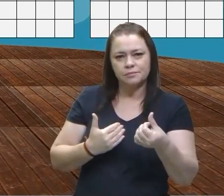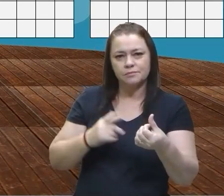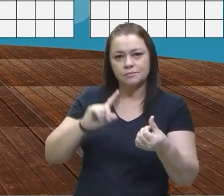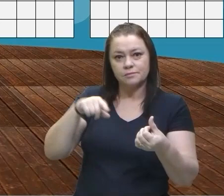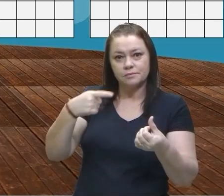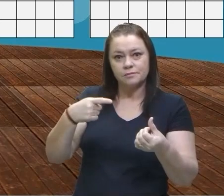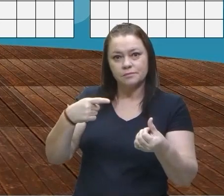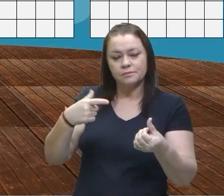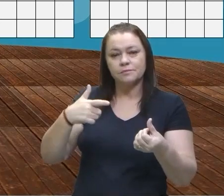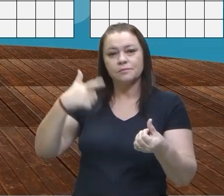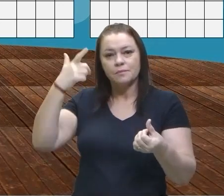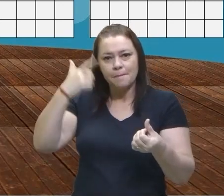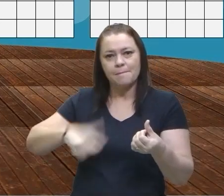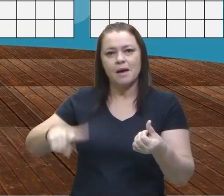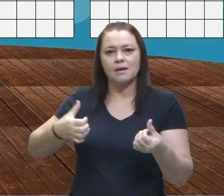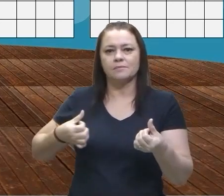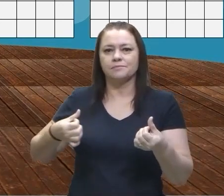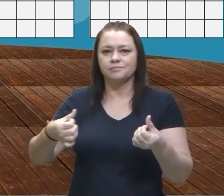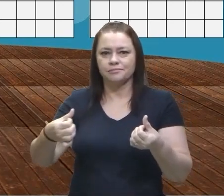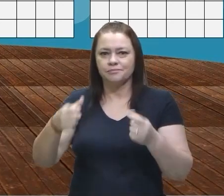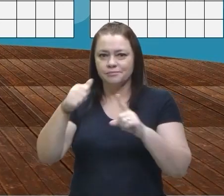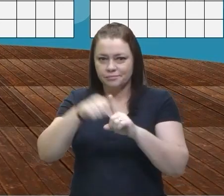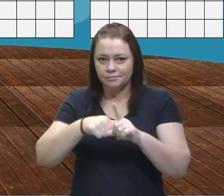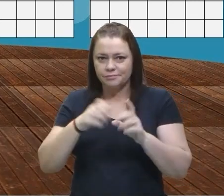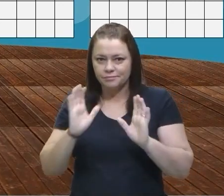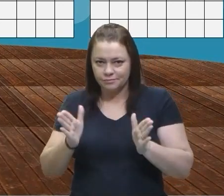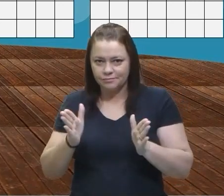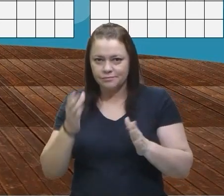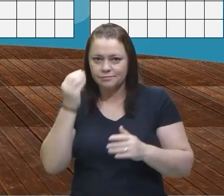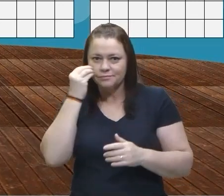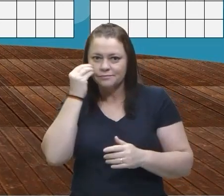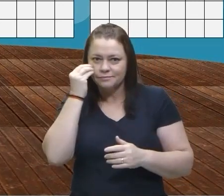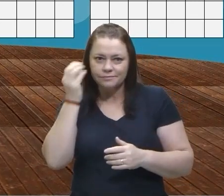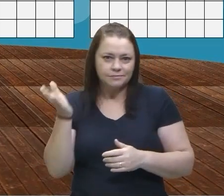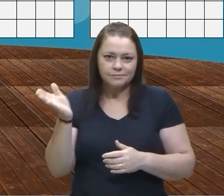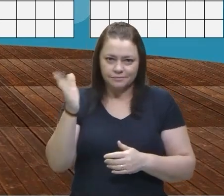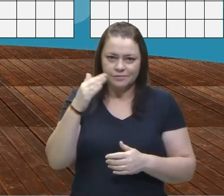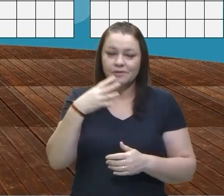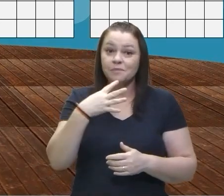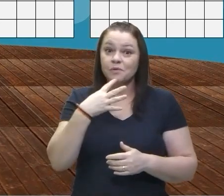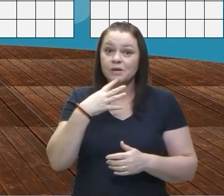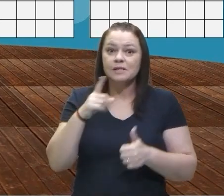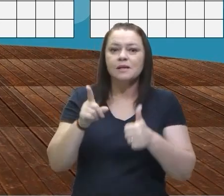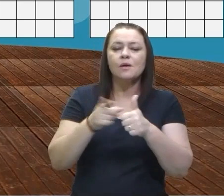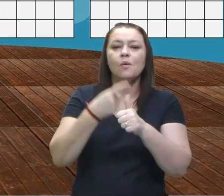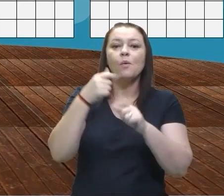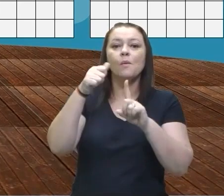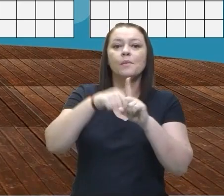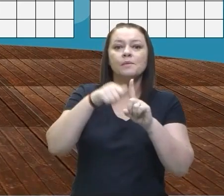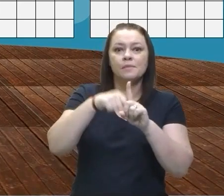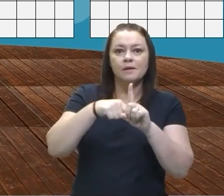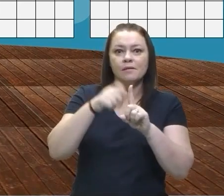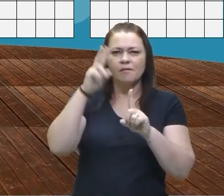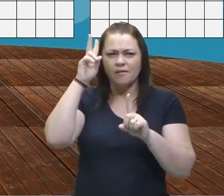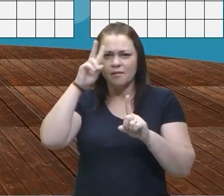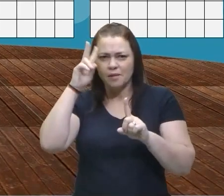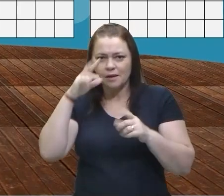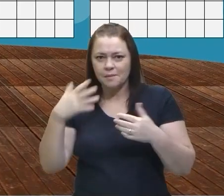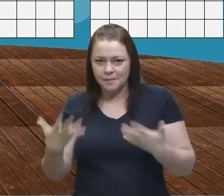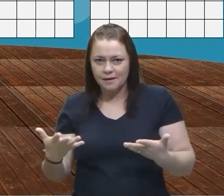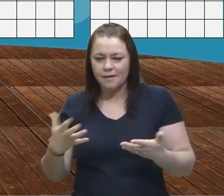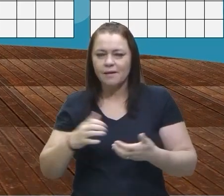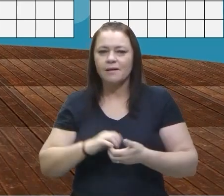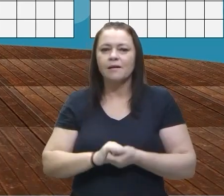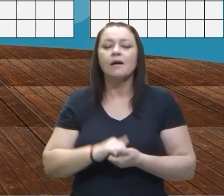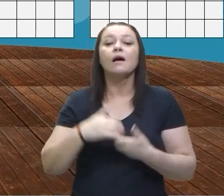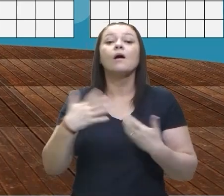depois os mais 6 meses. Então vamos lá? Vamos conhecer o primeiro mês? Vamos relembrar aquele primeiro mês?